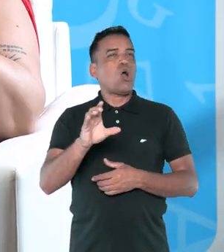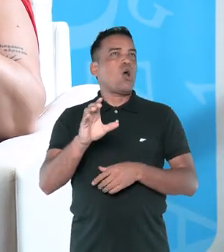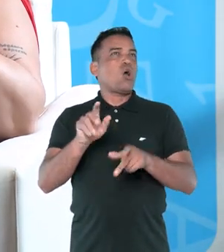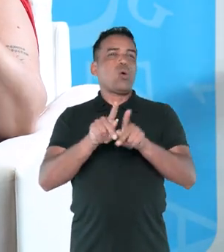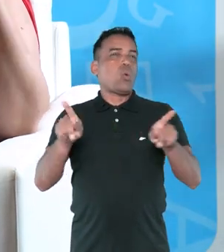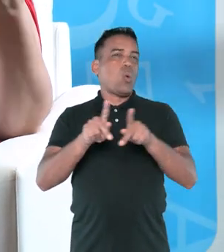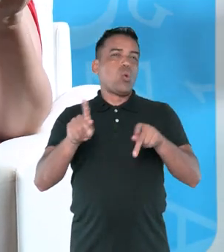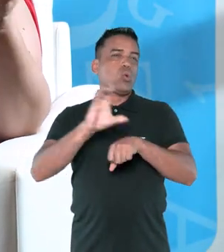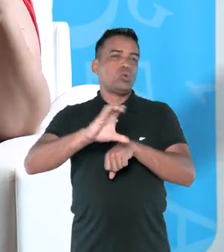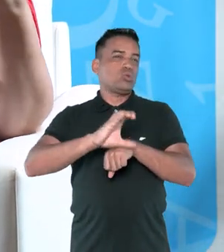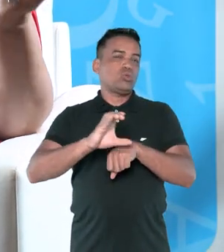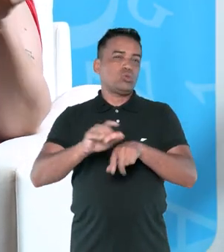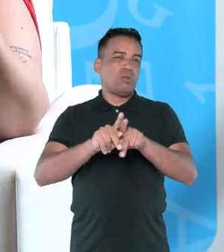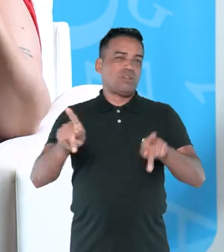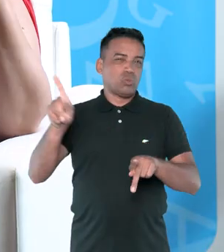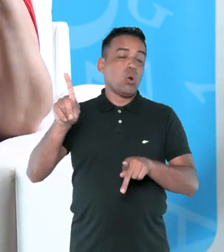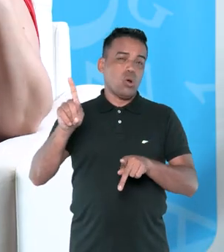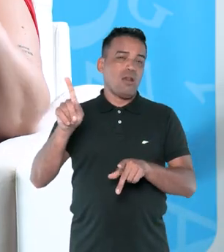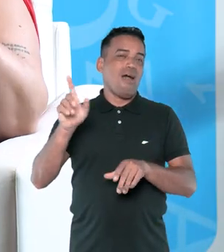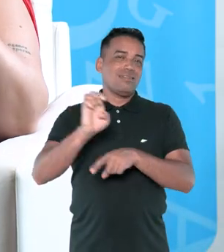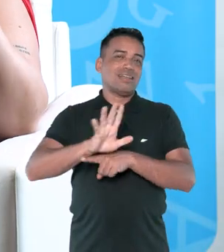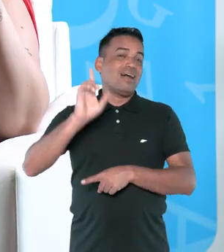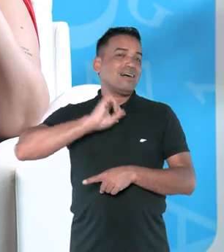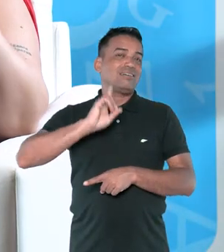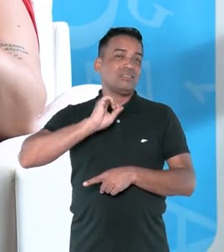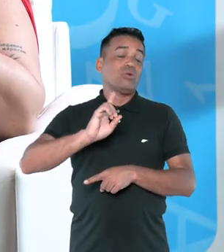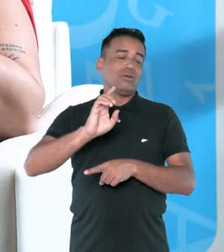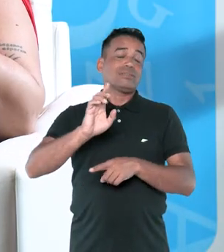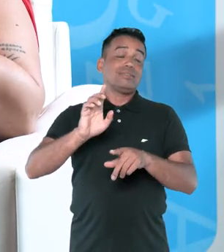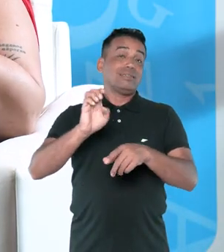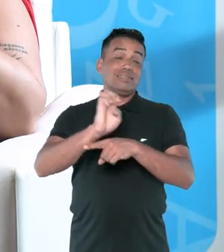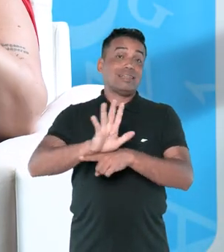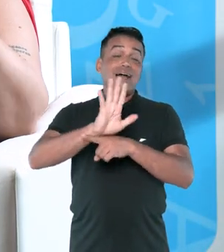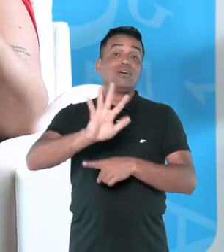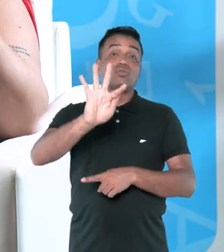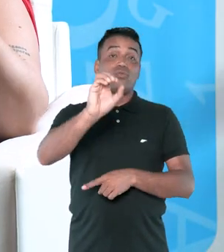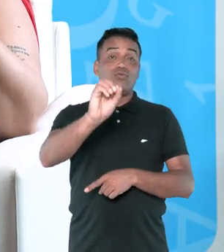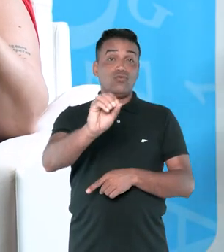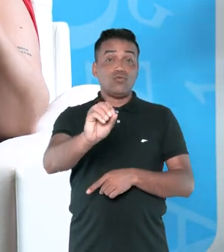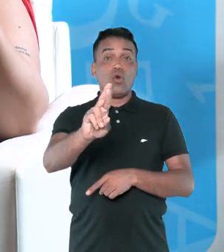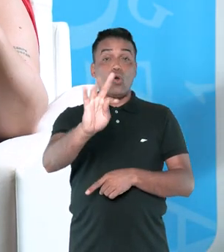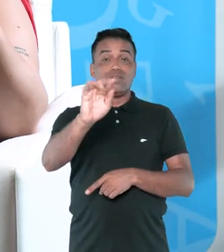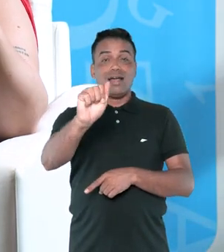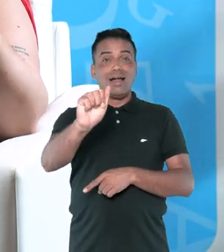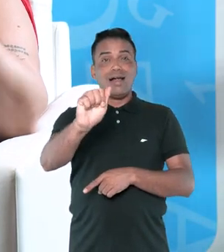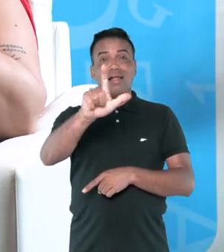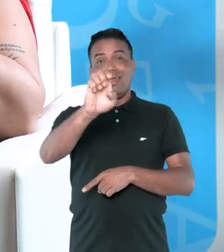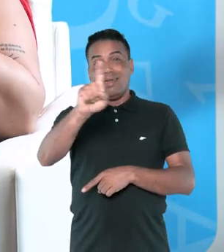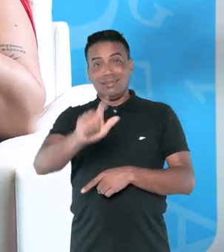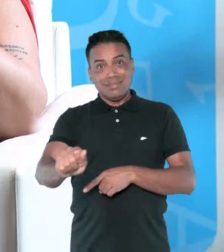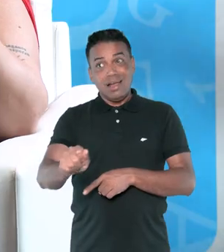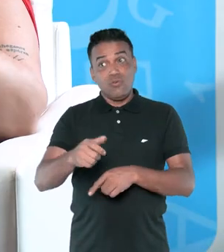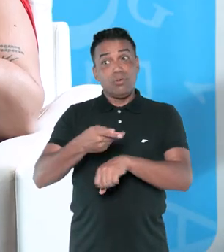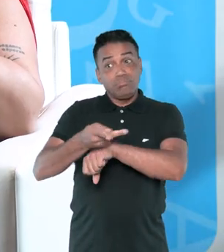no Rio Grande do Sul, eu morava em Fortaleza, ainda moro em Fortaleza, não existia mais nenhum outro. Então eu fui procurar livro, já que não dava para ir para o Rio Grande do Sul fazer o